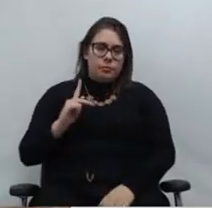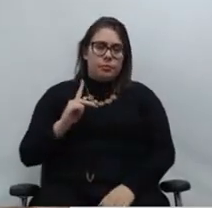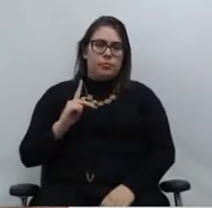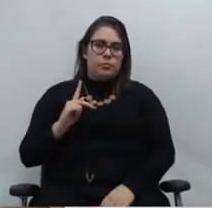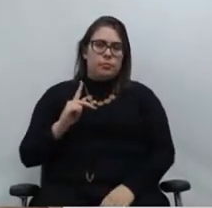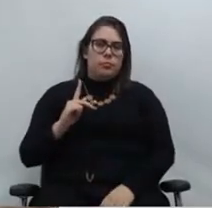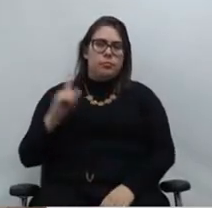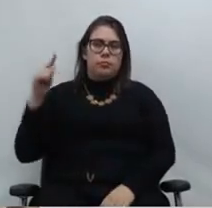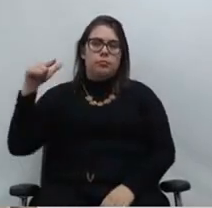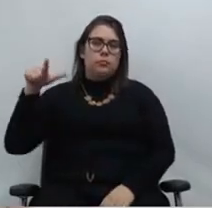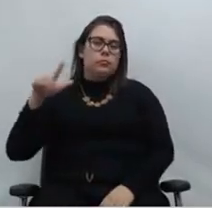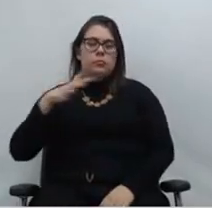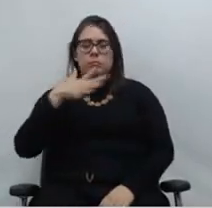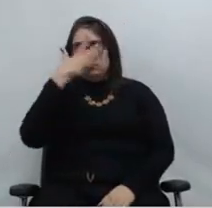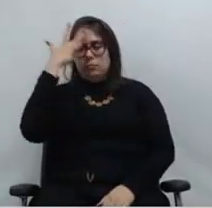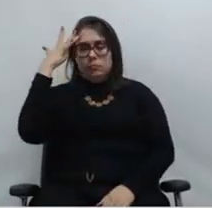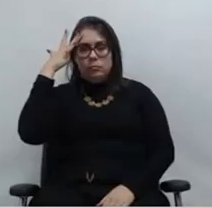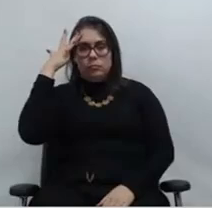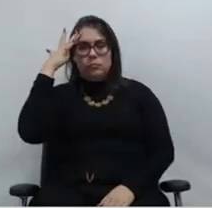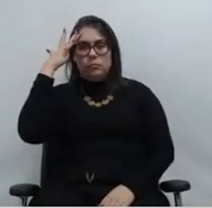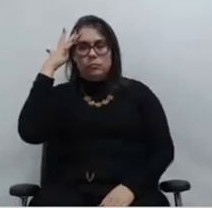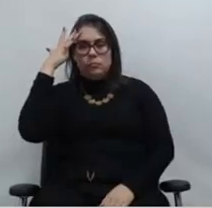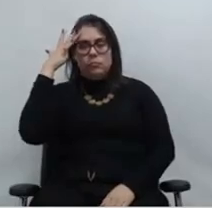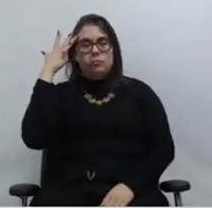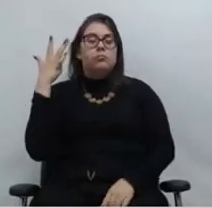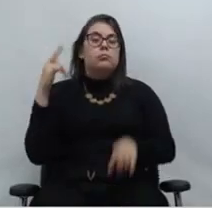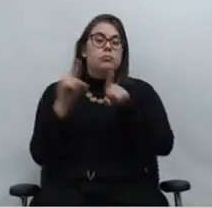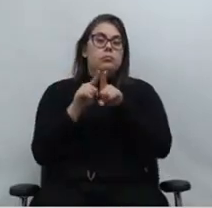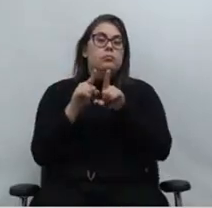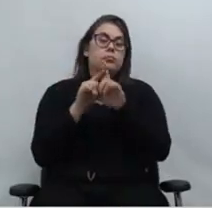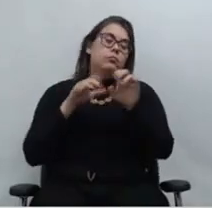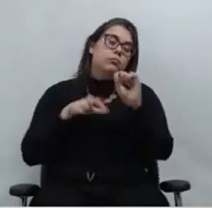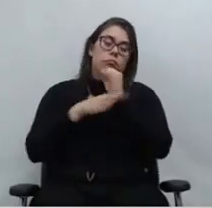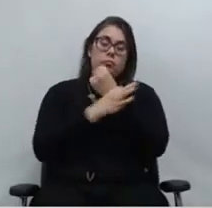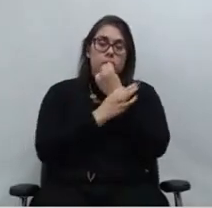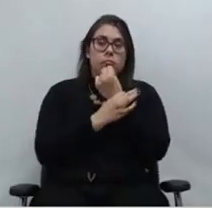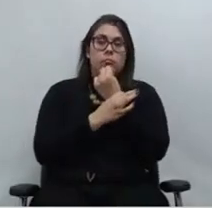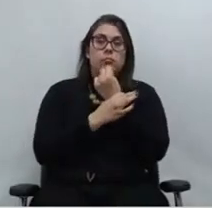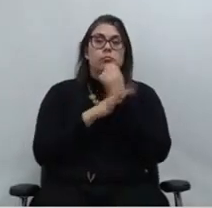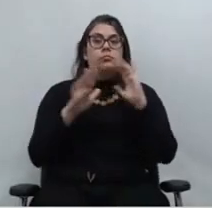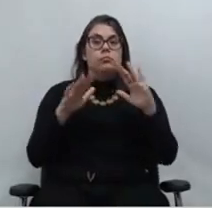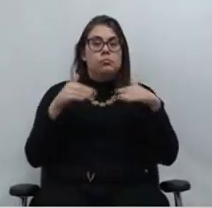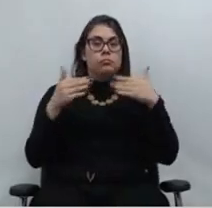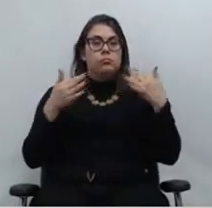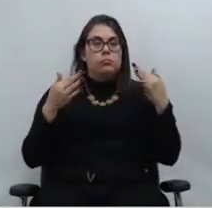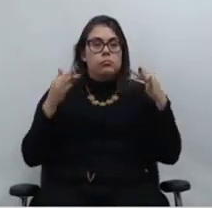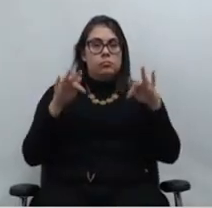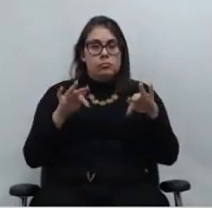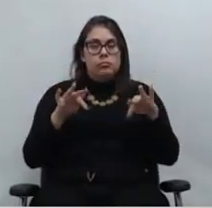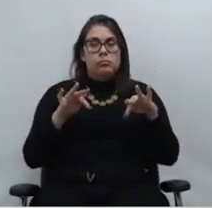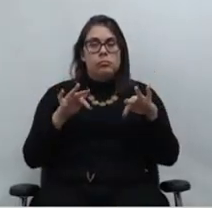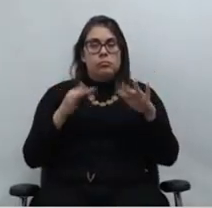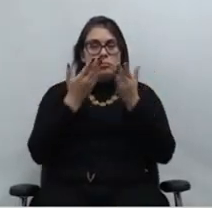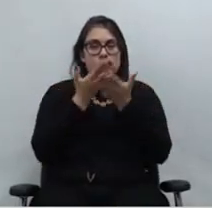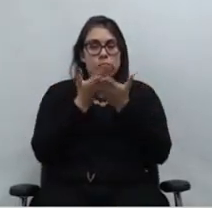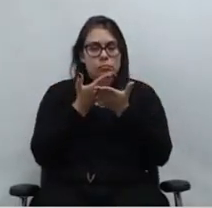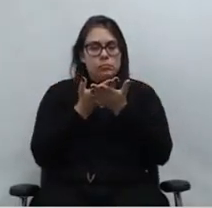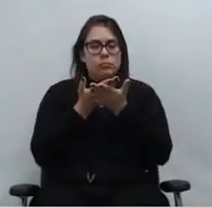e demais profissionais comissionados do quadro de apoio, a fim de também garantir maior transparência e, por fim, a elaboração de um estudo